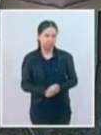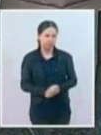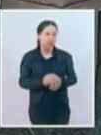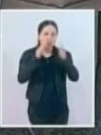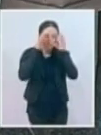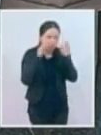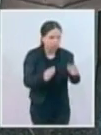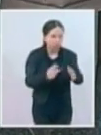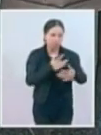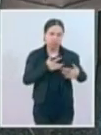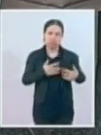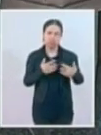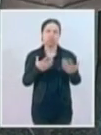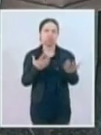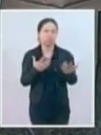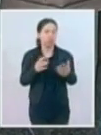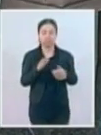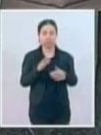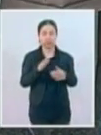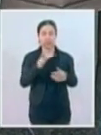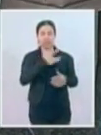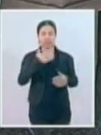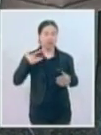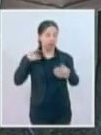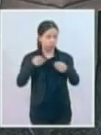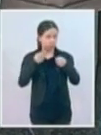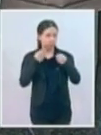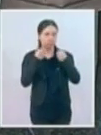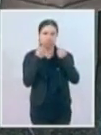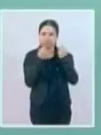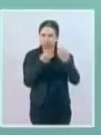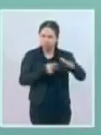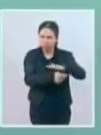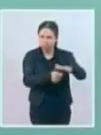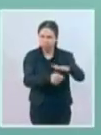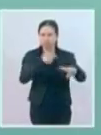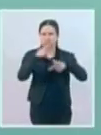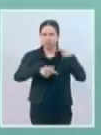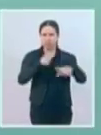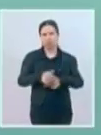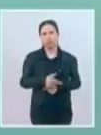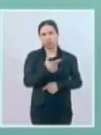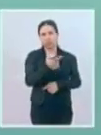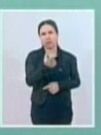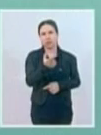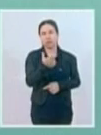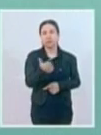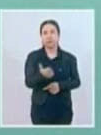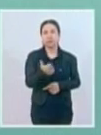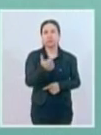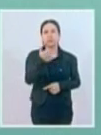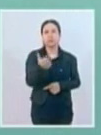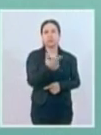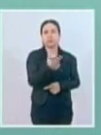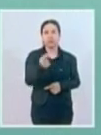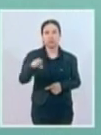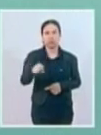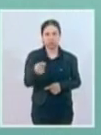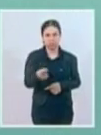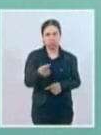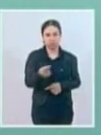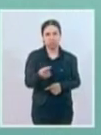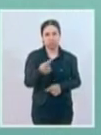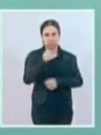vai poupar esforços poupar e nem economizar dinheiro. Dando para trabalhar, vamos trabalhar. 120 mil de 2022, provavelmente nesse ano